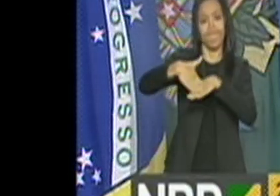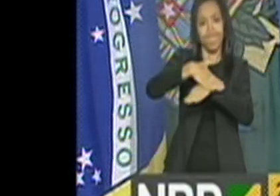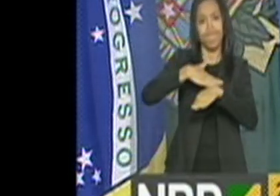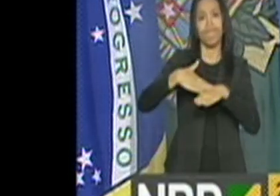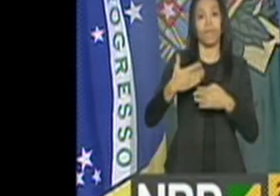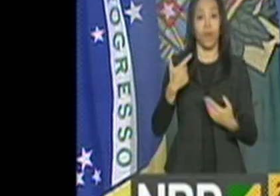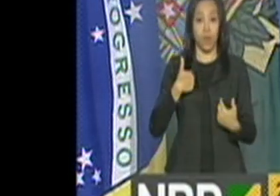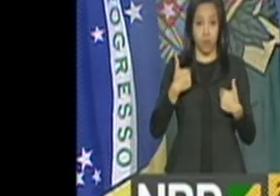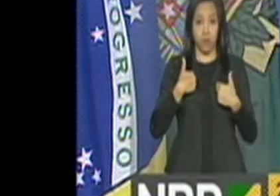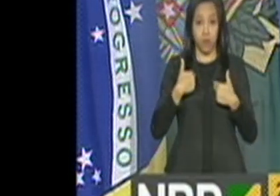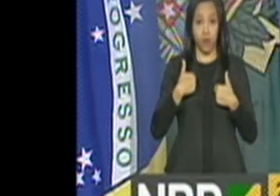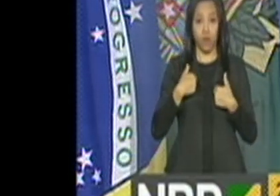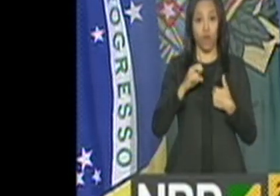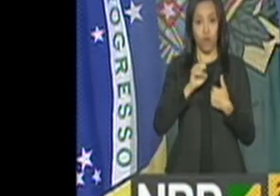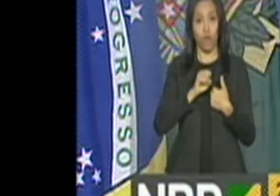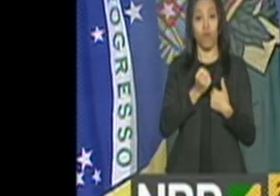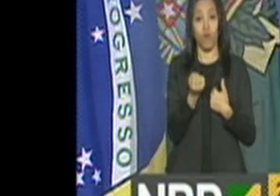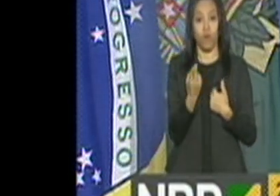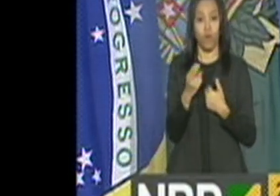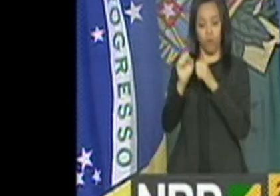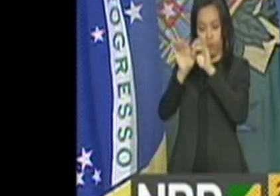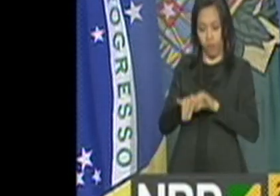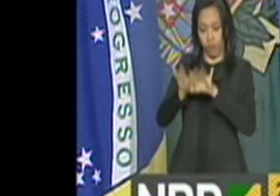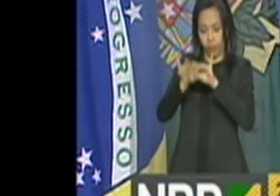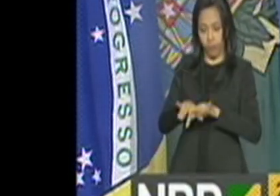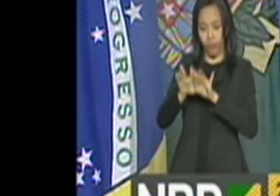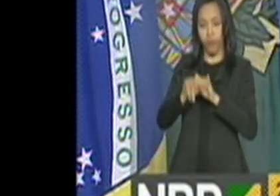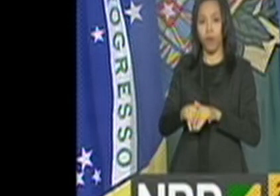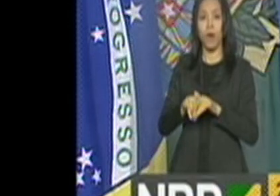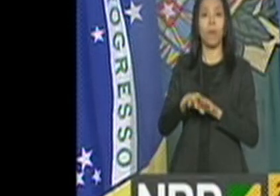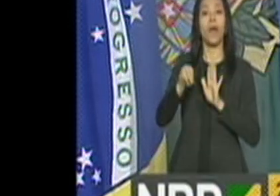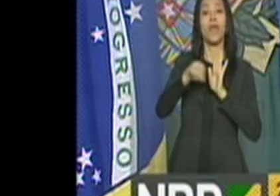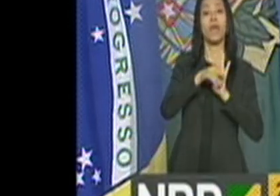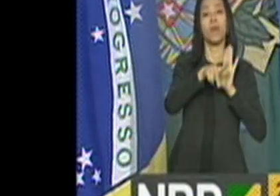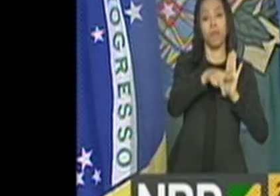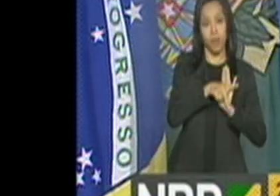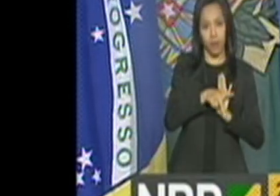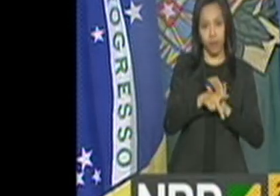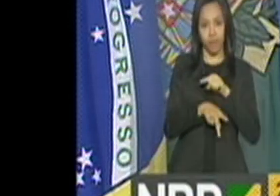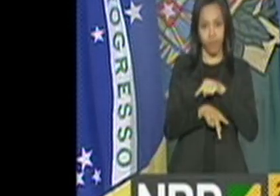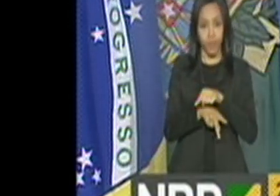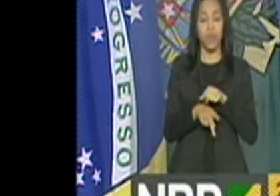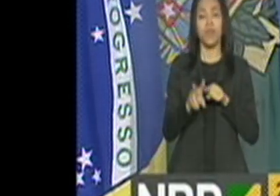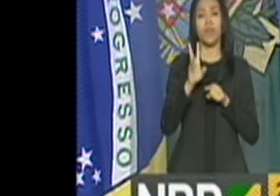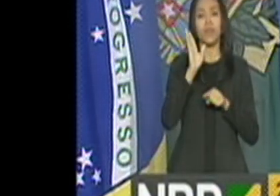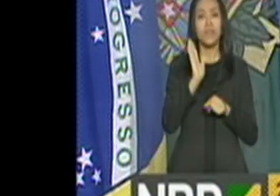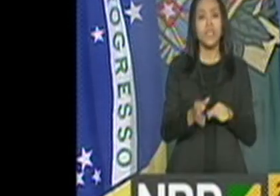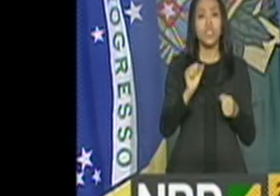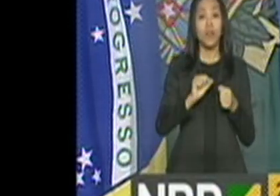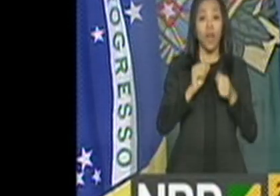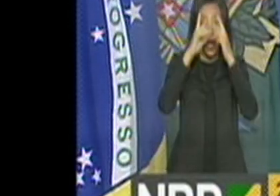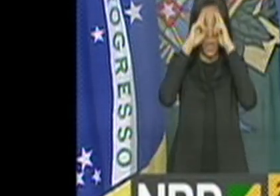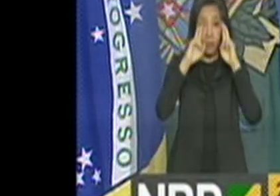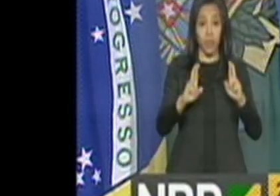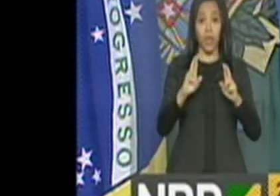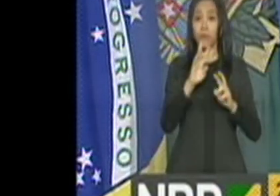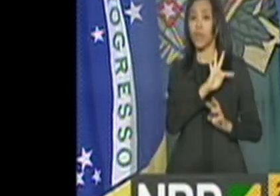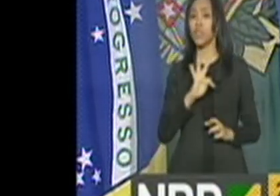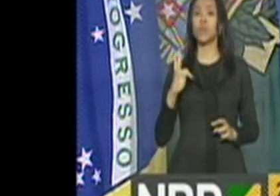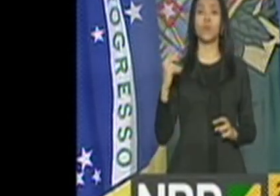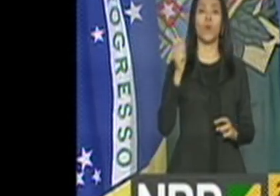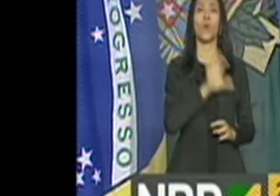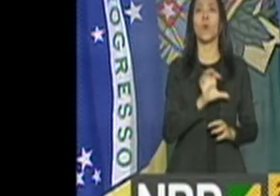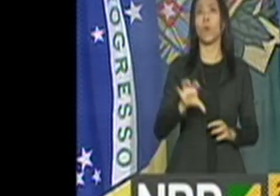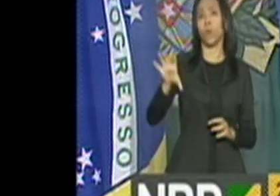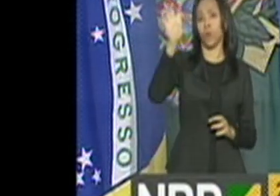estou editando uma medida provisória para que seja cumprida em todo o território nacional